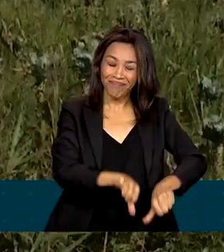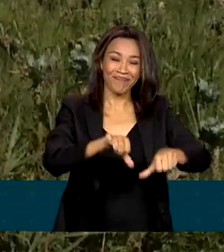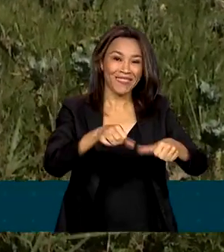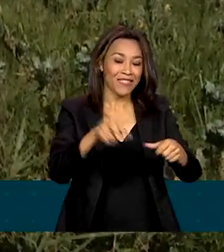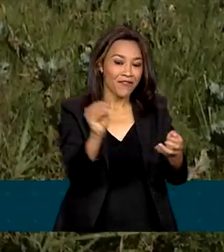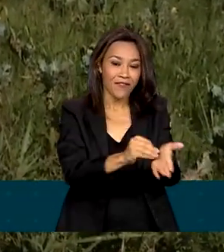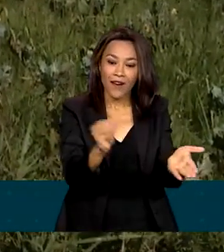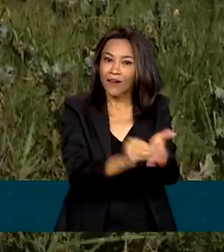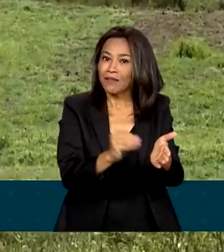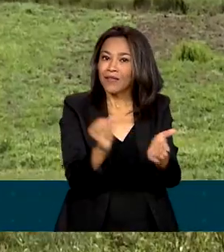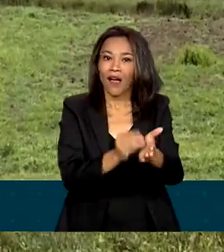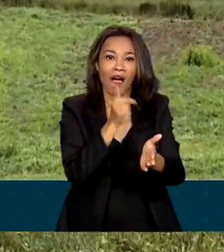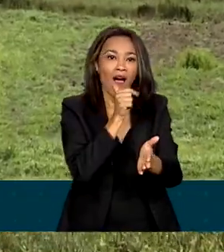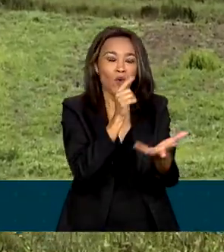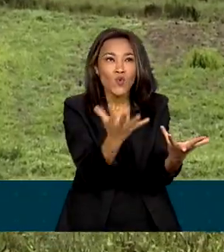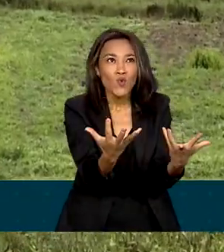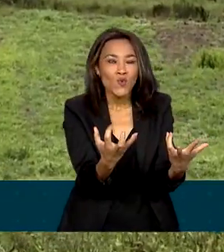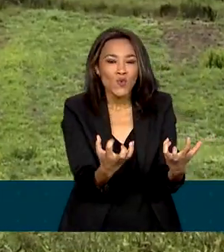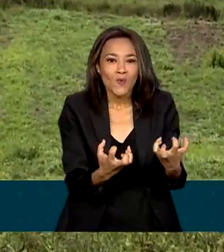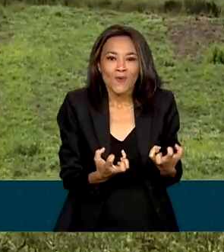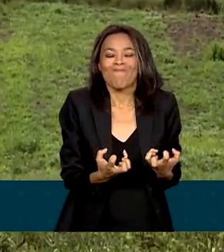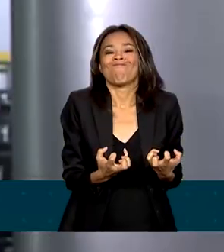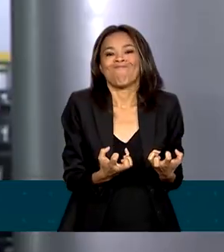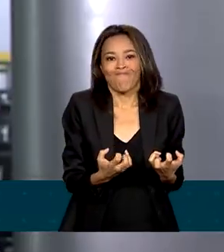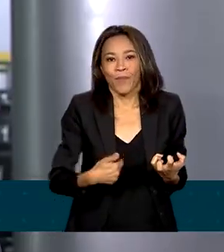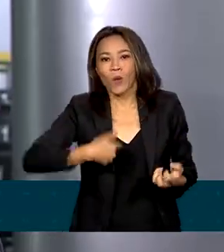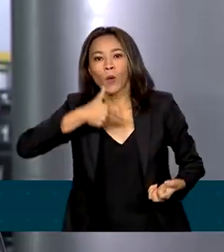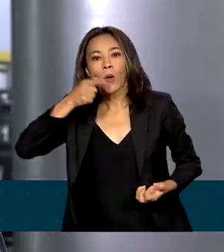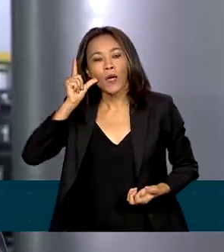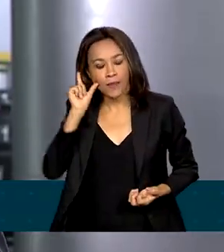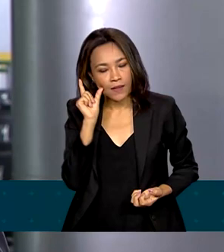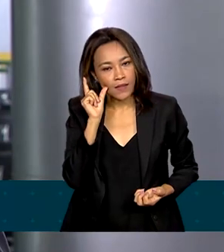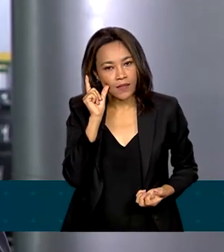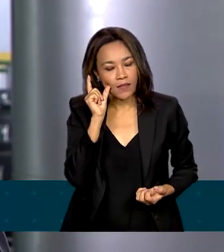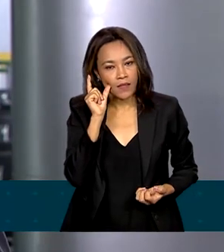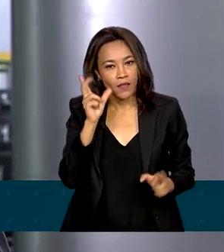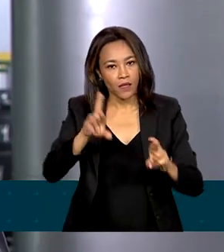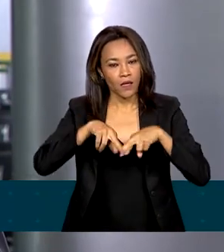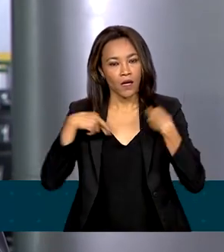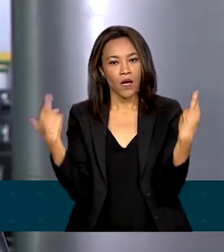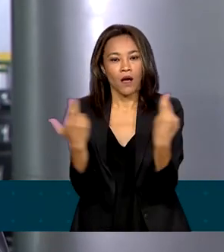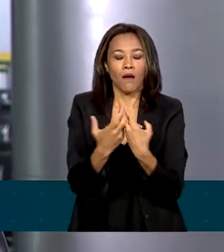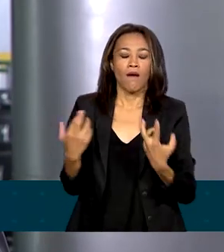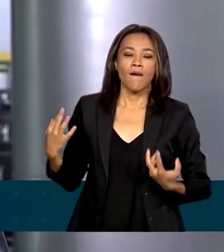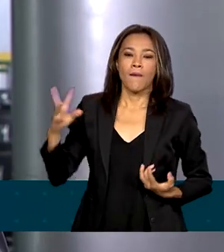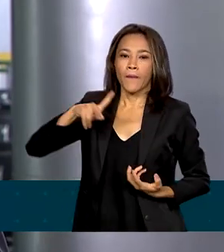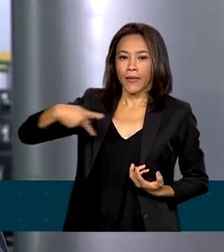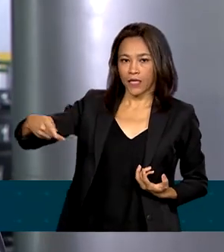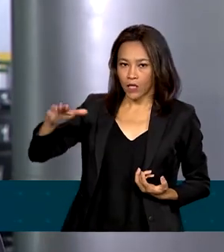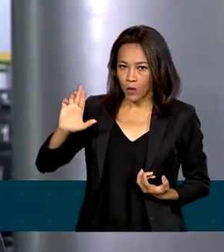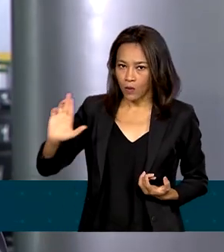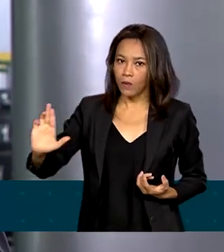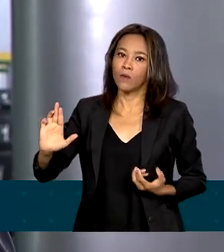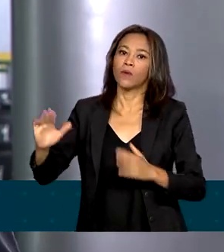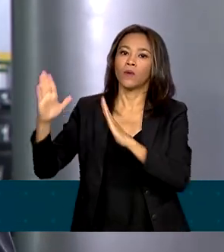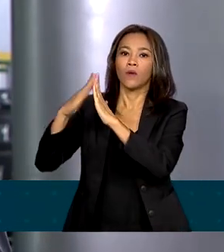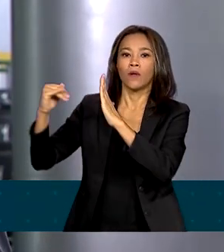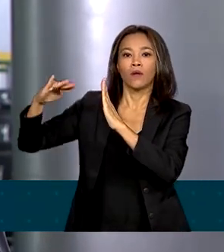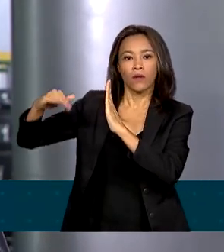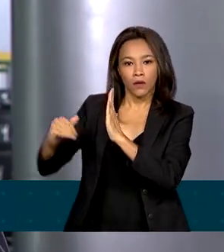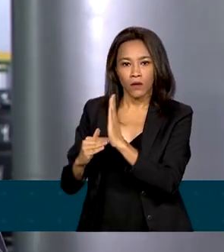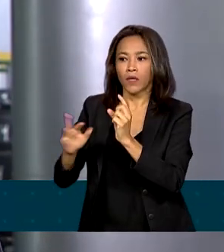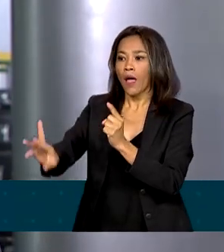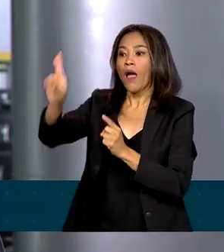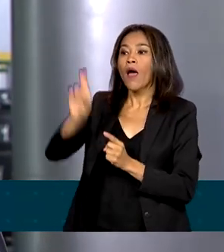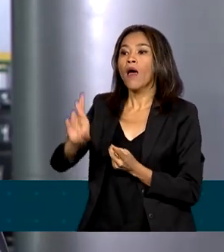emergência devido à seca. Ontem, após uma reunião com o presidente Lula no Palácio do Alvorada, com a participação de representantes